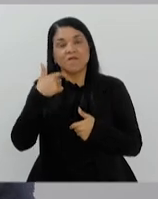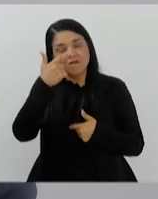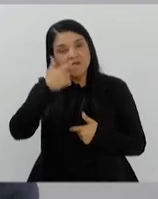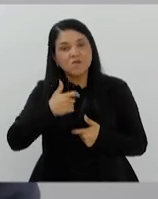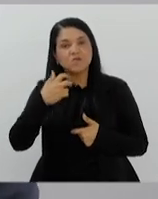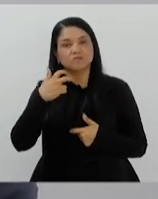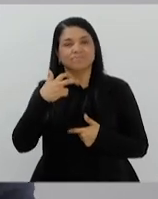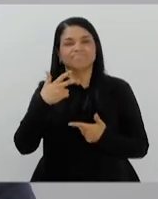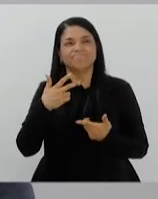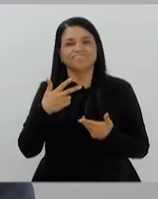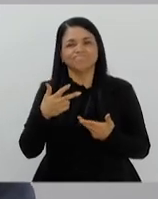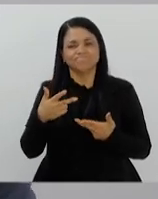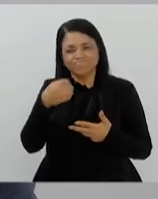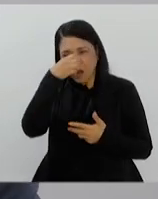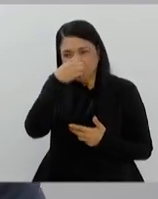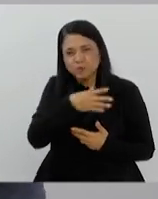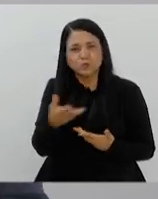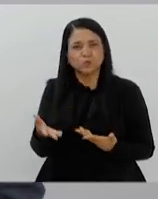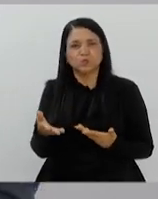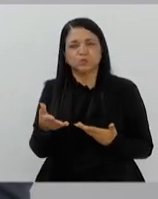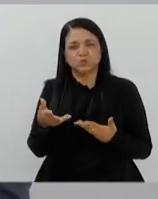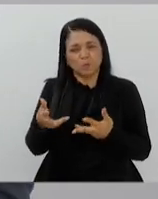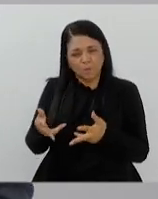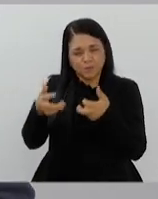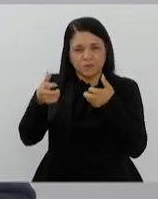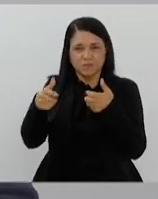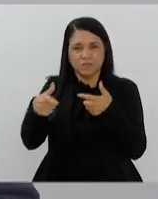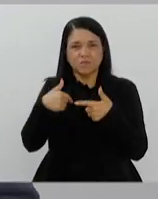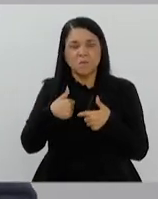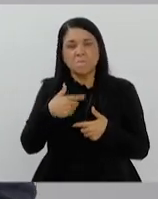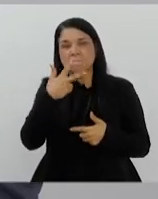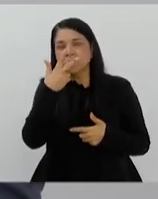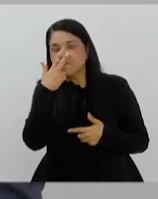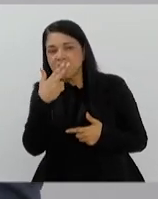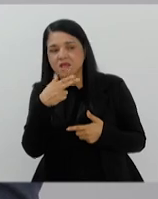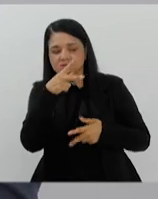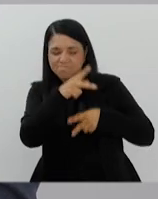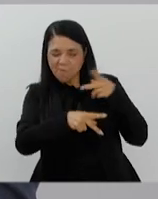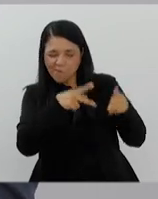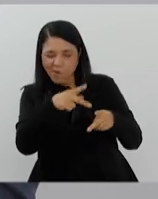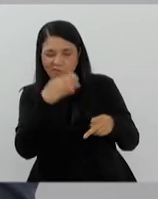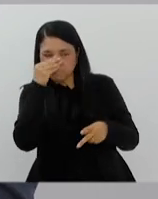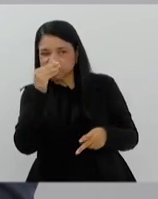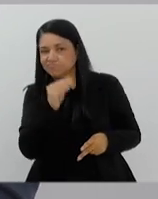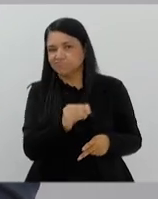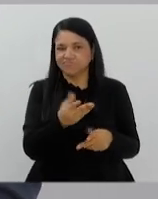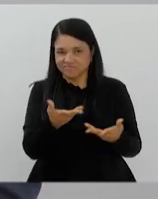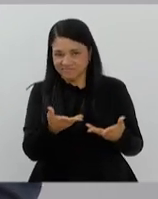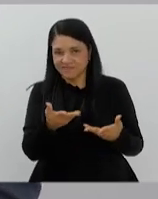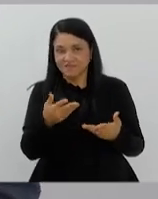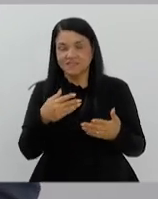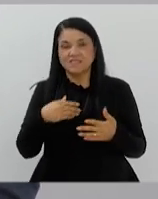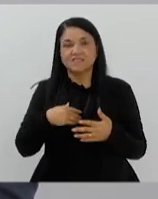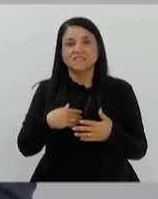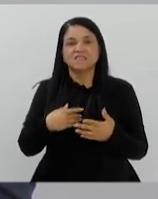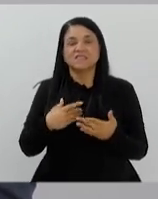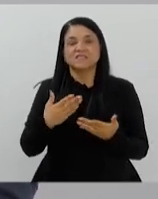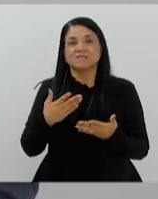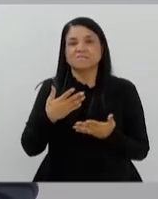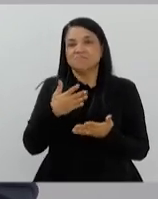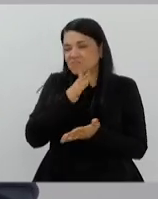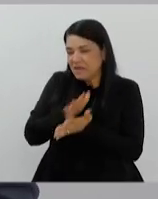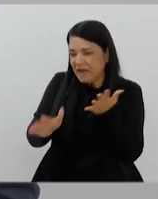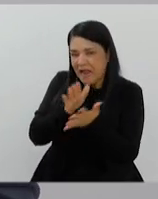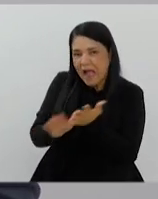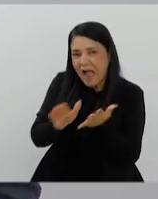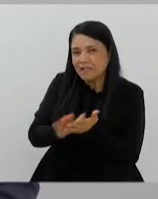uma excrescência um tapa na cara do povo do Rio de Janeiro essa farra de milhões e milhões e milhões com tanta